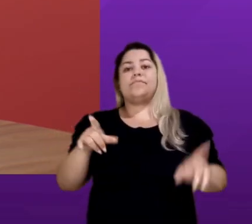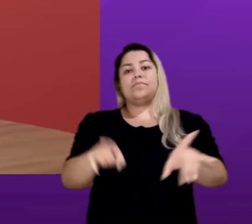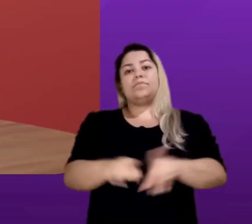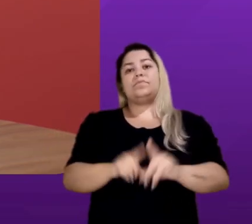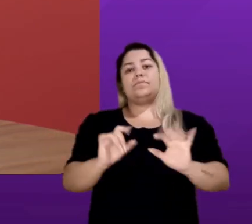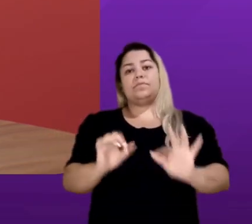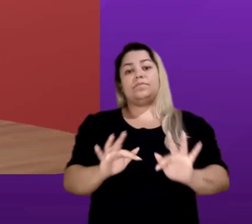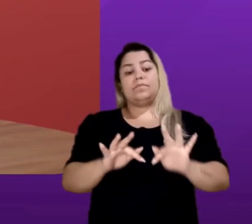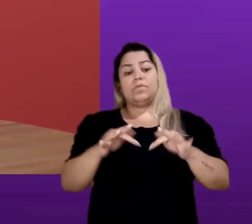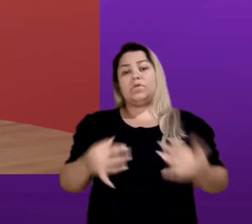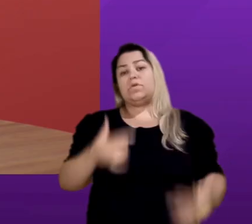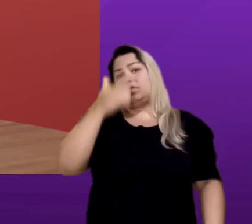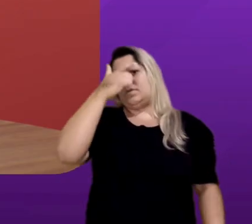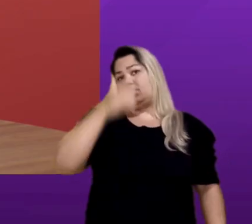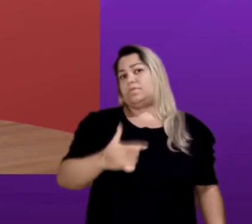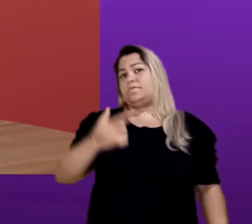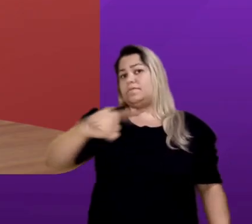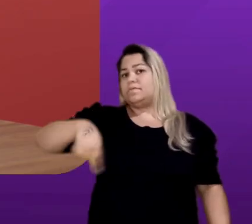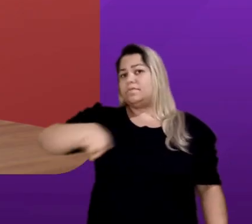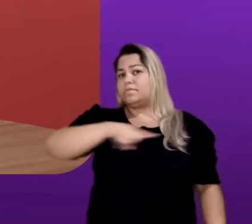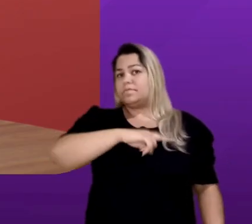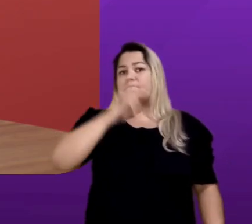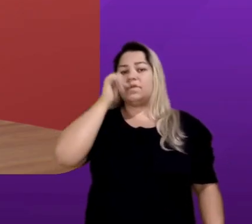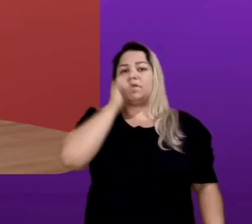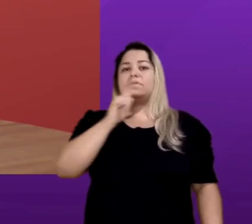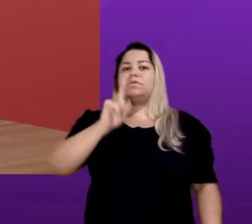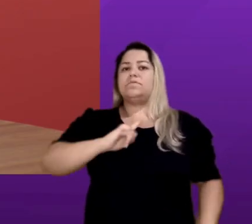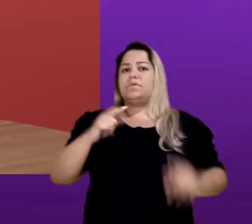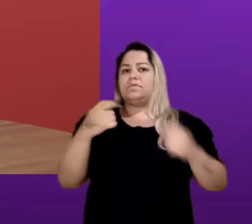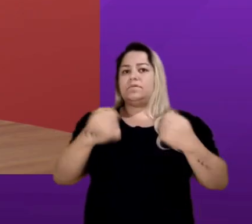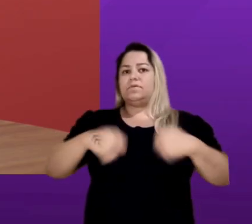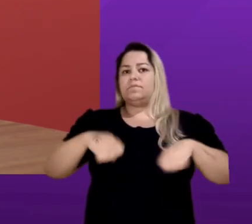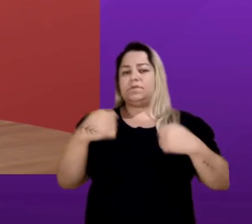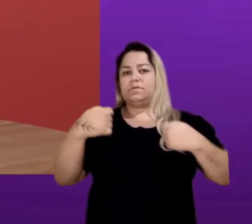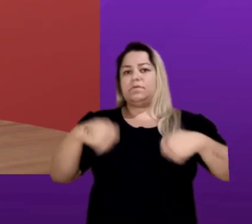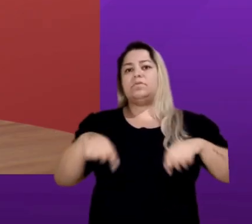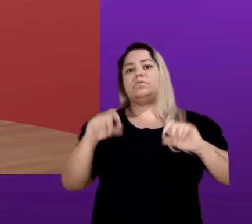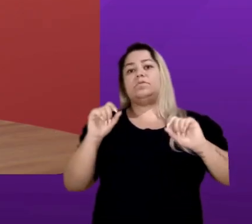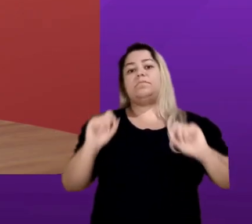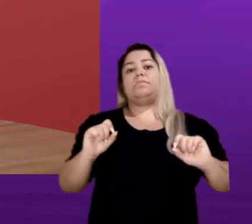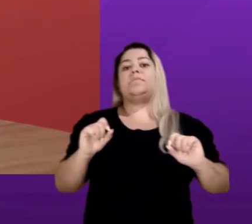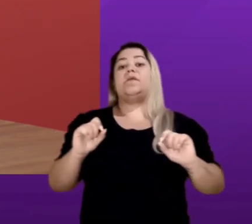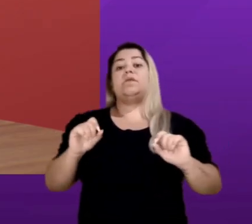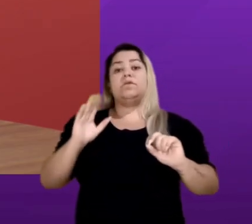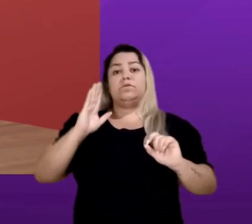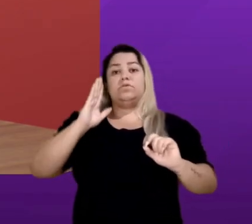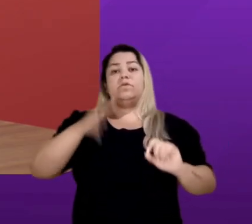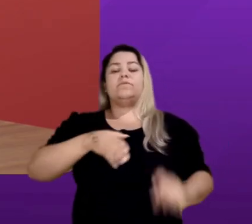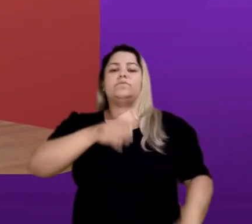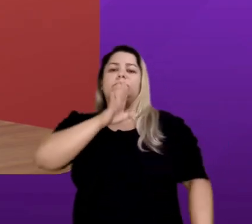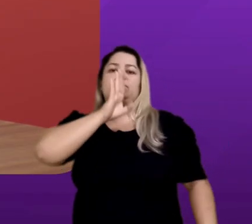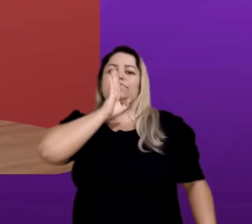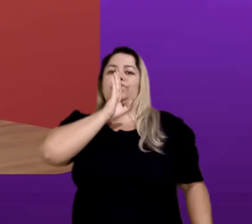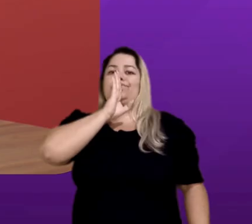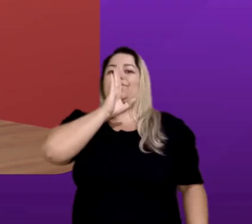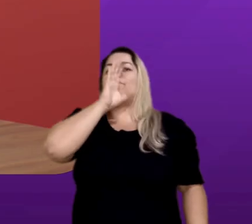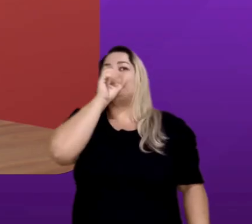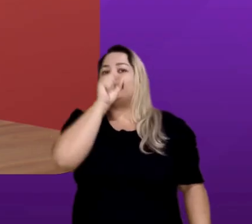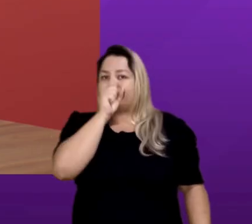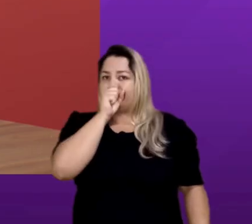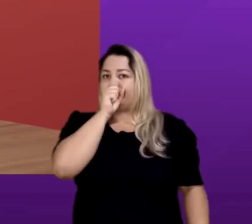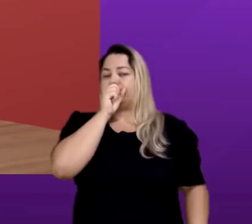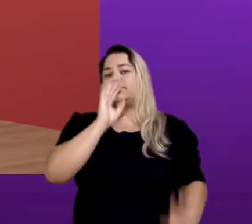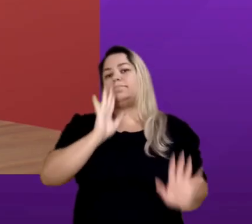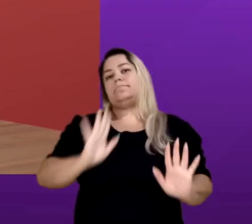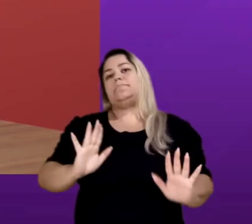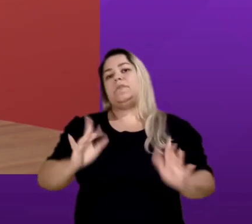Nós mulheres realmente temos, às vezes, uma necessidade maior já fomos tão silenciadas, né? E entre nós